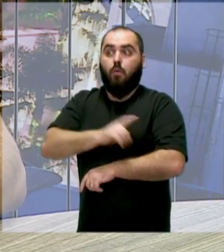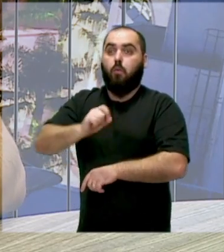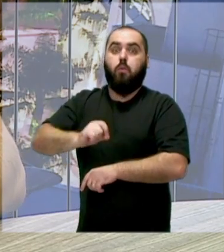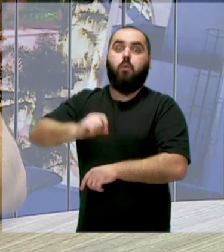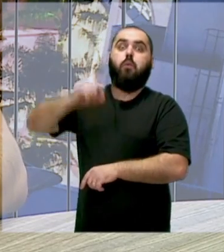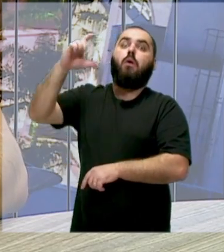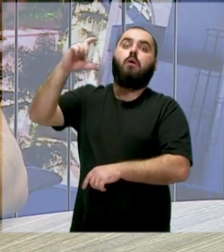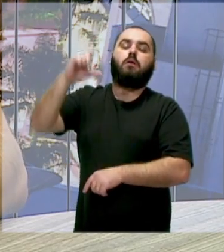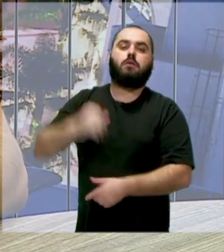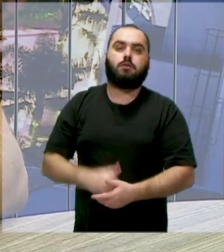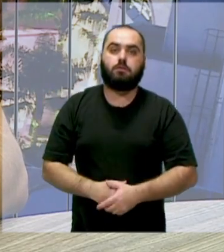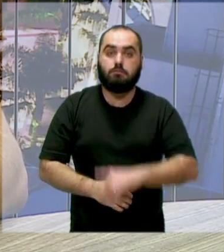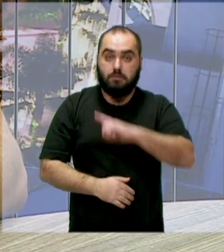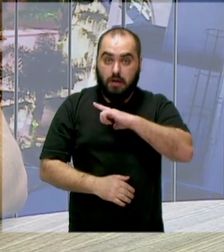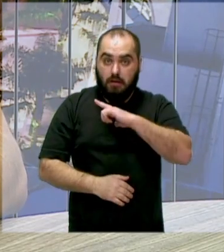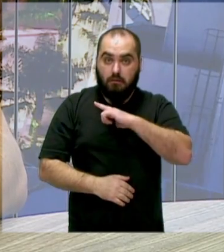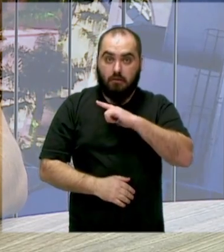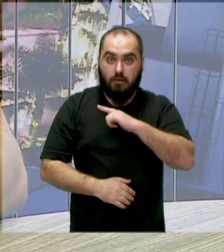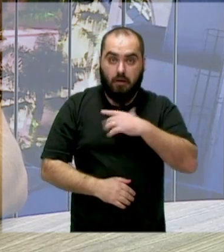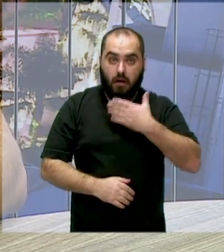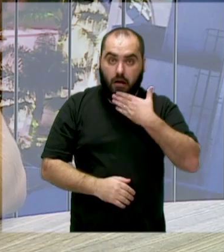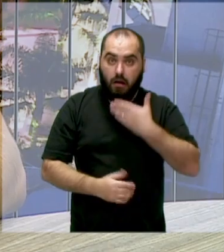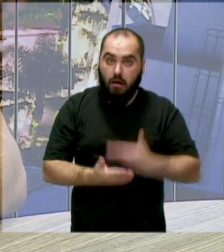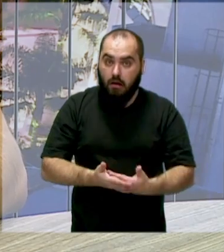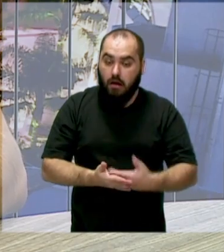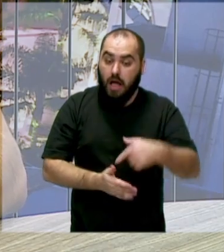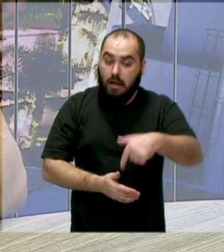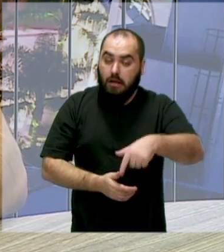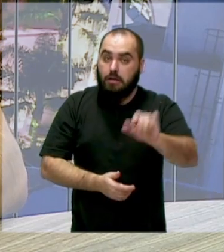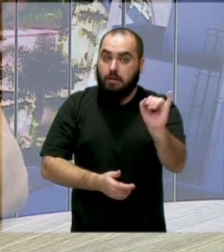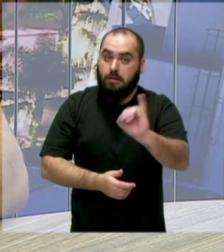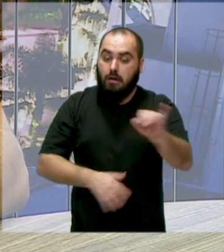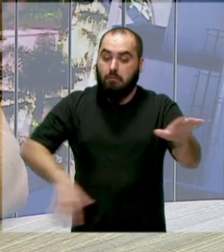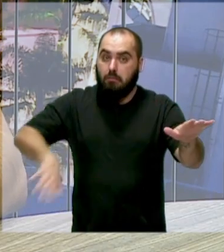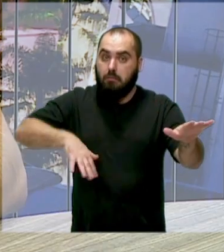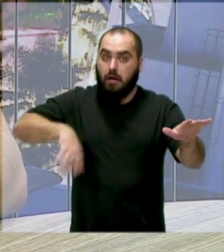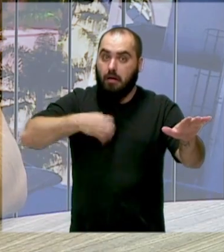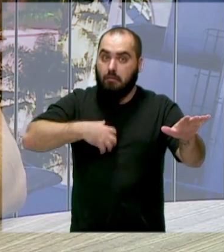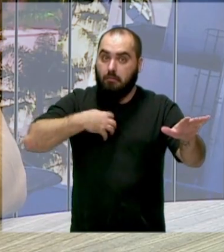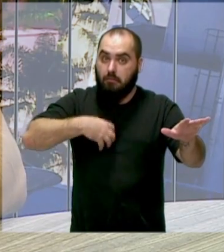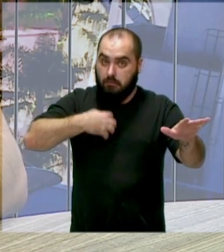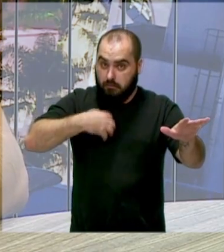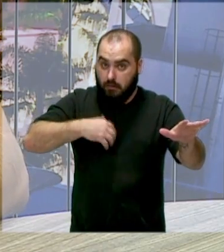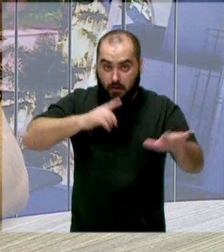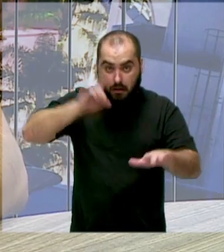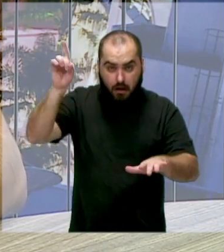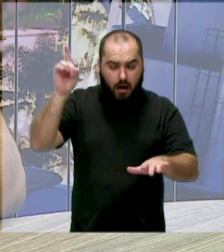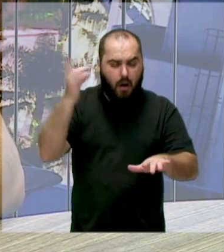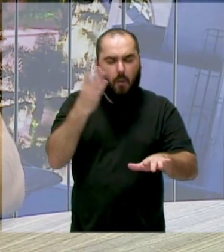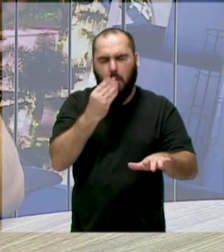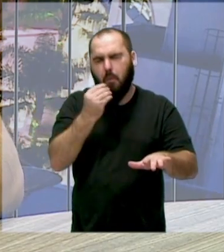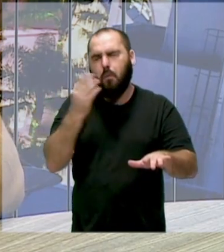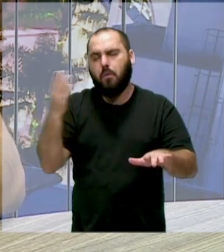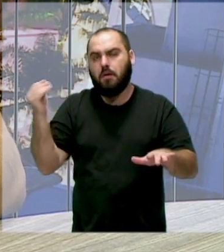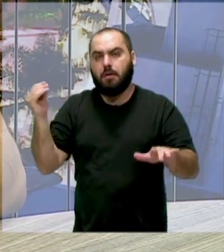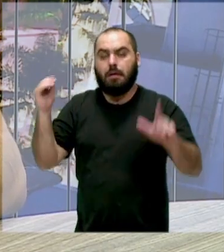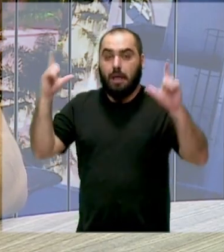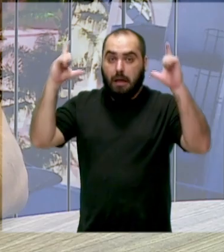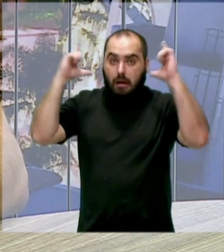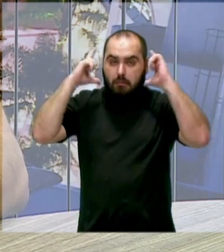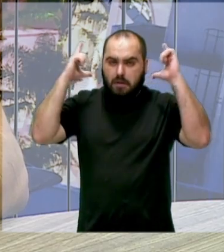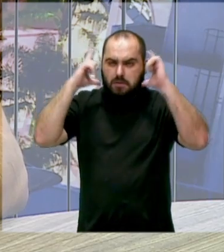surpresas aqui em Itajaí, a Praia Brava, muitos focos naquelas residências lá, Cabeçudas,